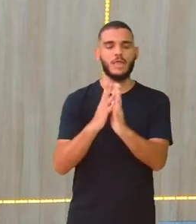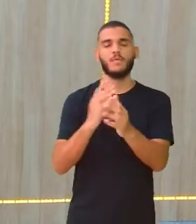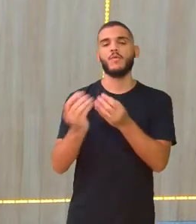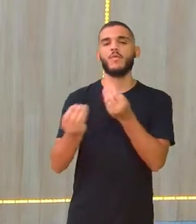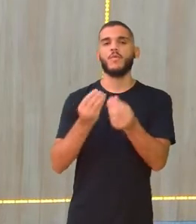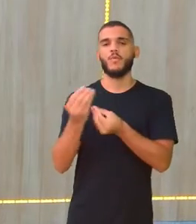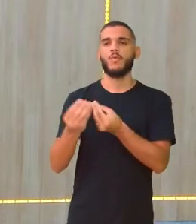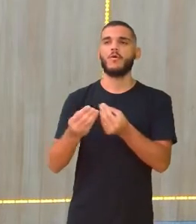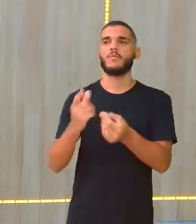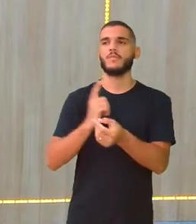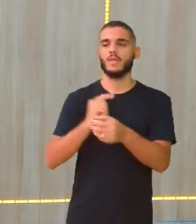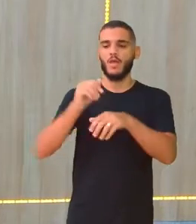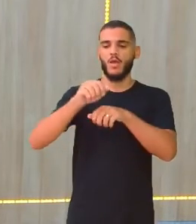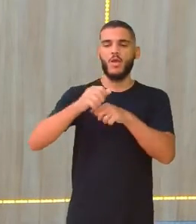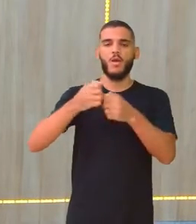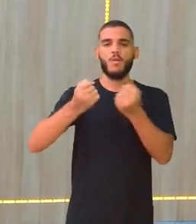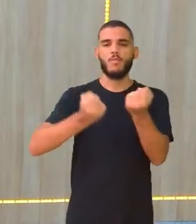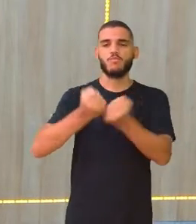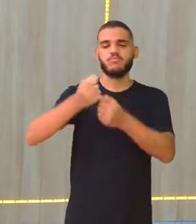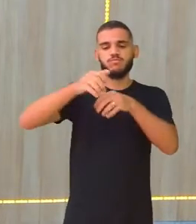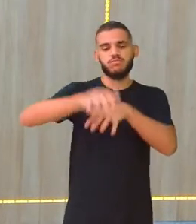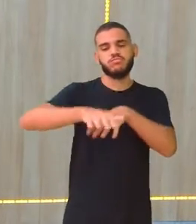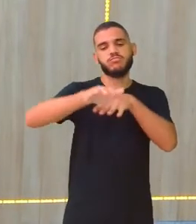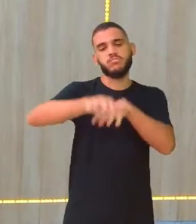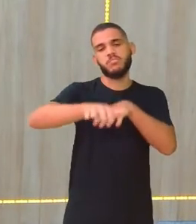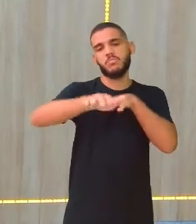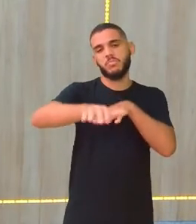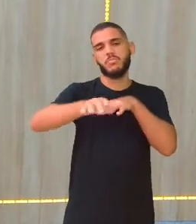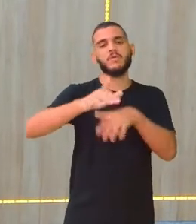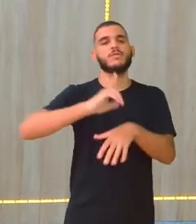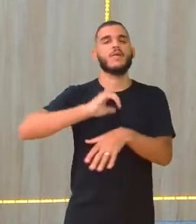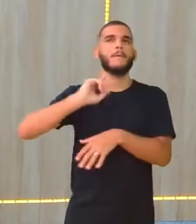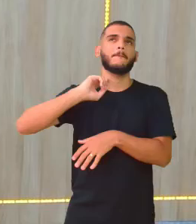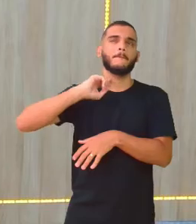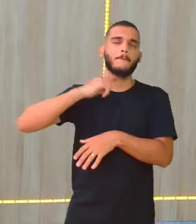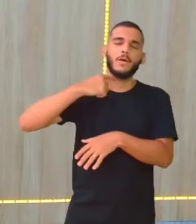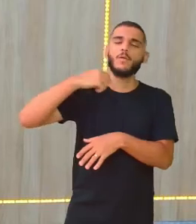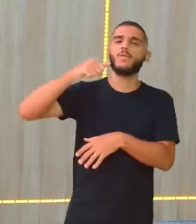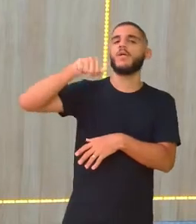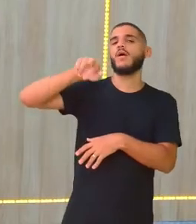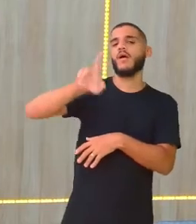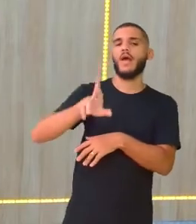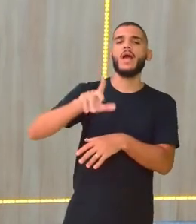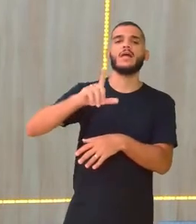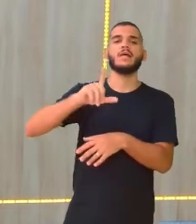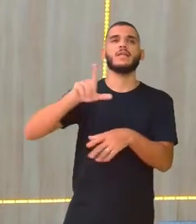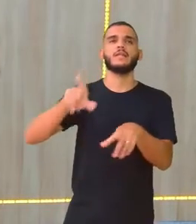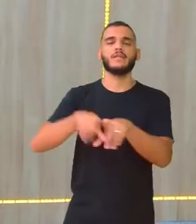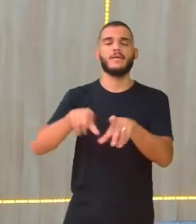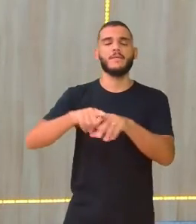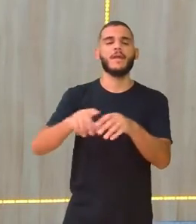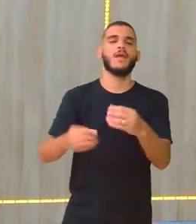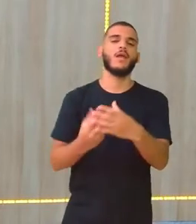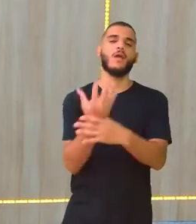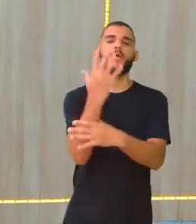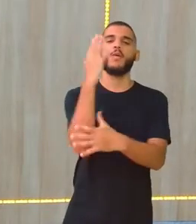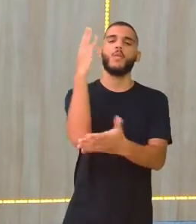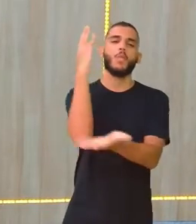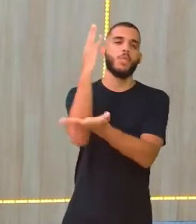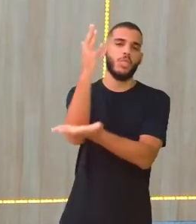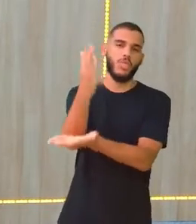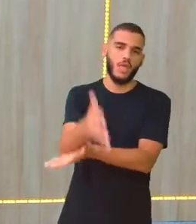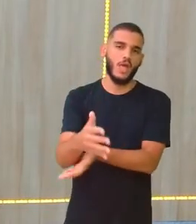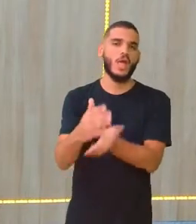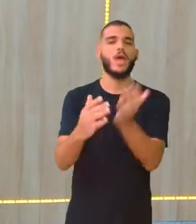veículos por ali, aí já começa o que? Poluição atmosférica, aí já tem o desmatamento, aí tem um rio ali, já começa a poluição